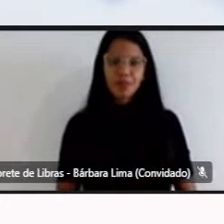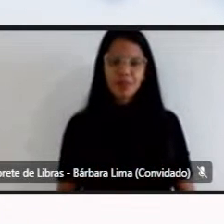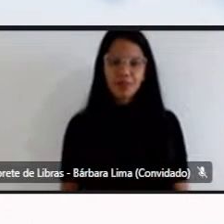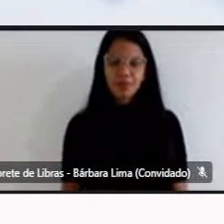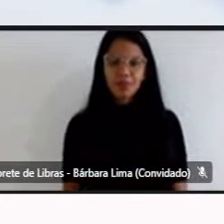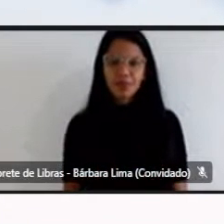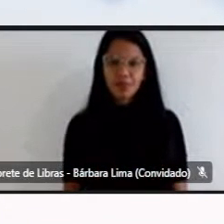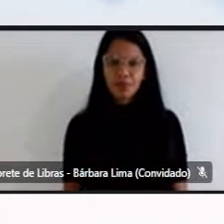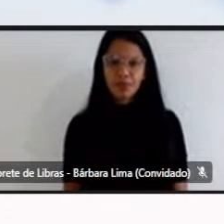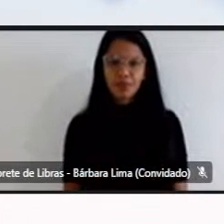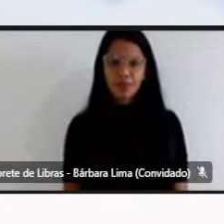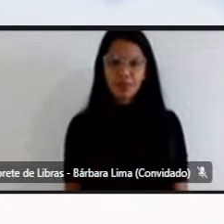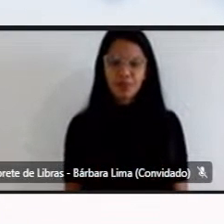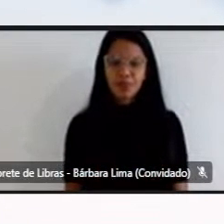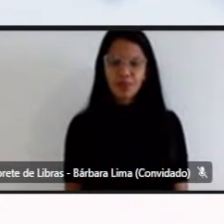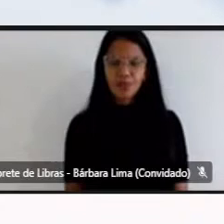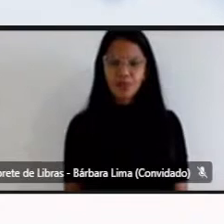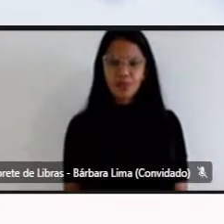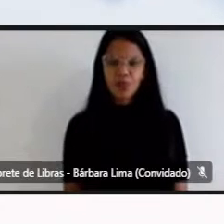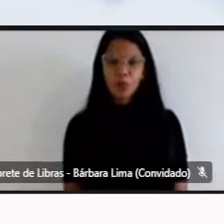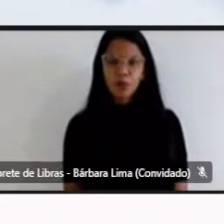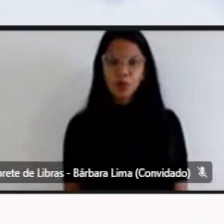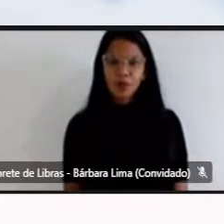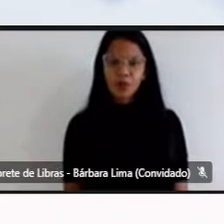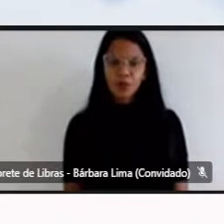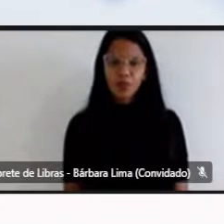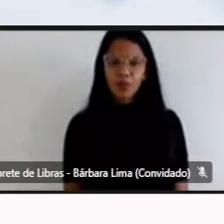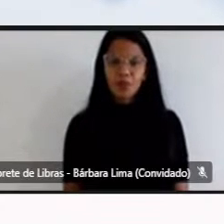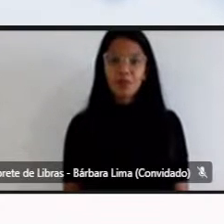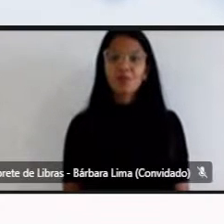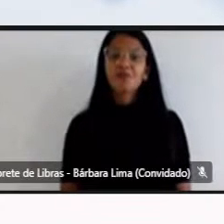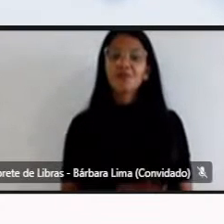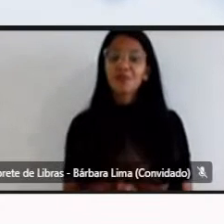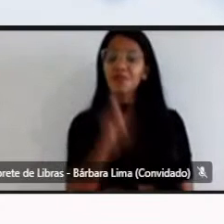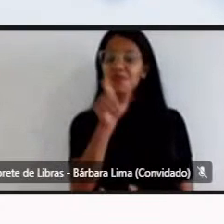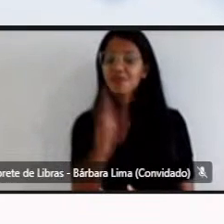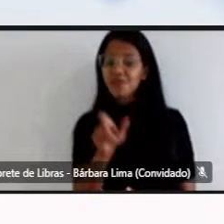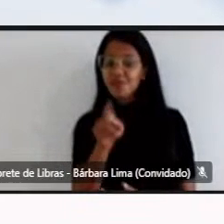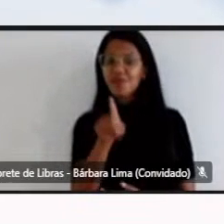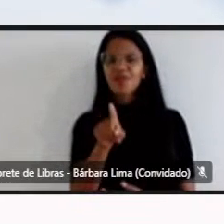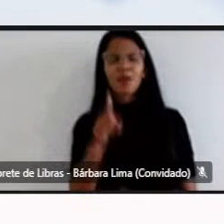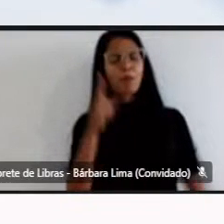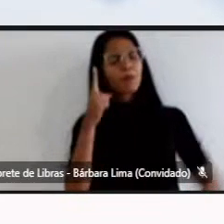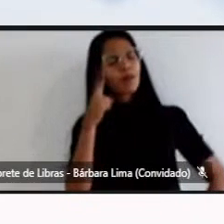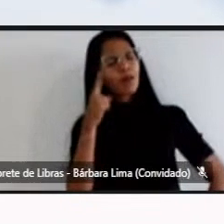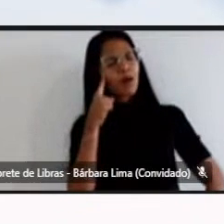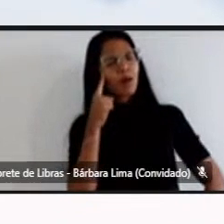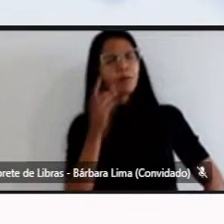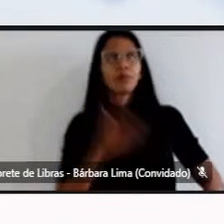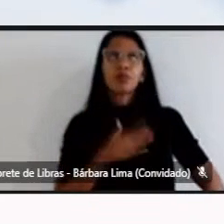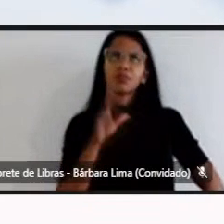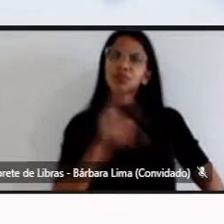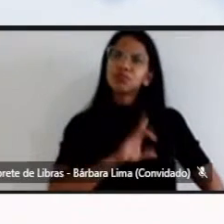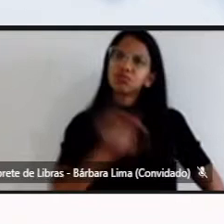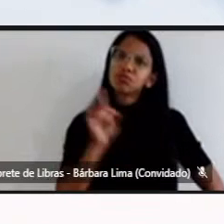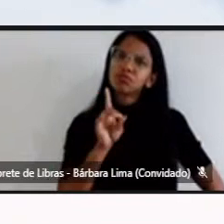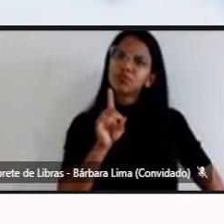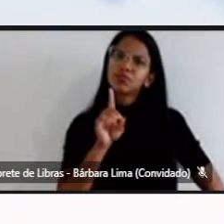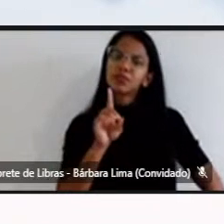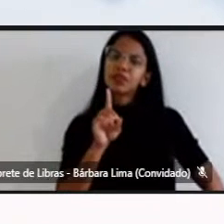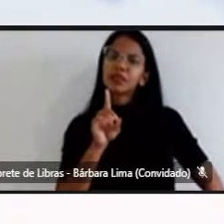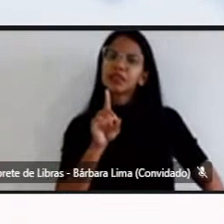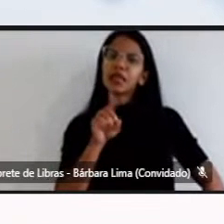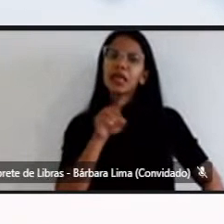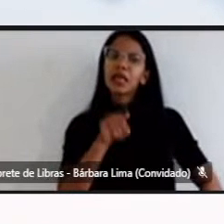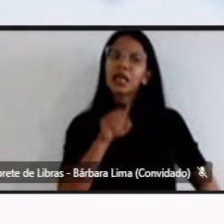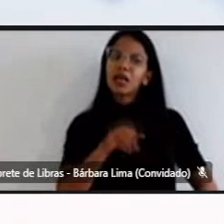kill me for this. E aí Herbie Hancock pensou, meu Deus do céu, o Miles Davis vai me matar por ter tocado essa